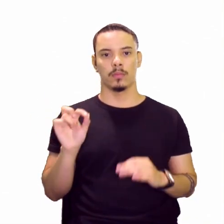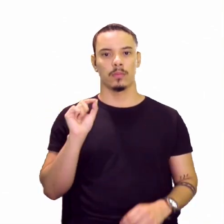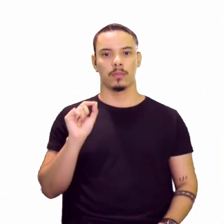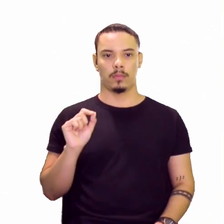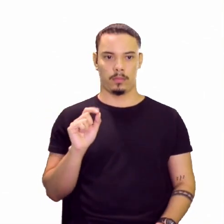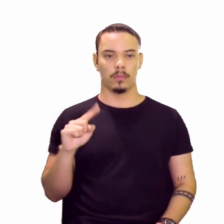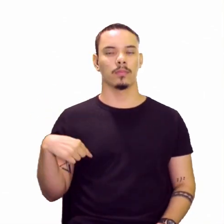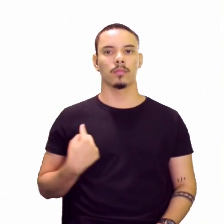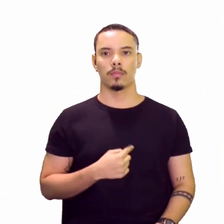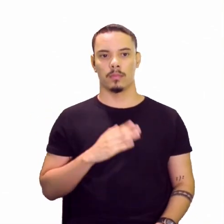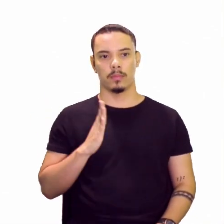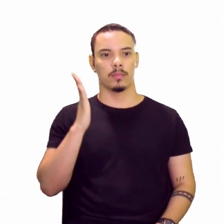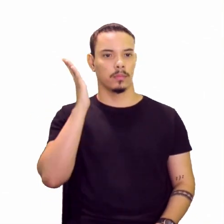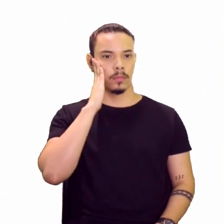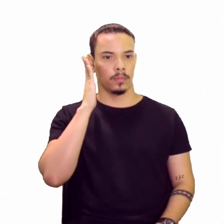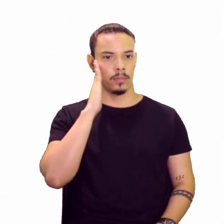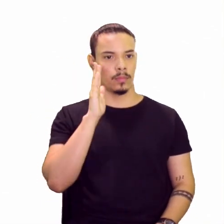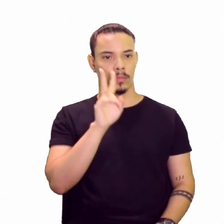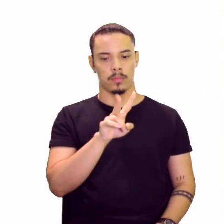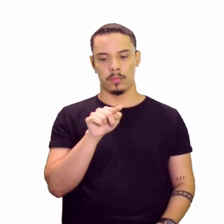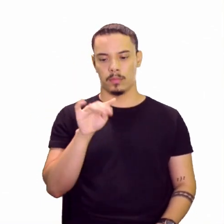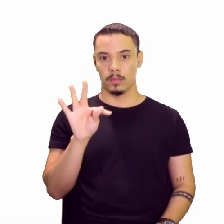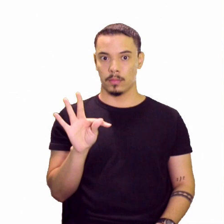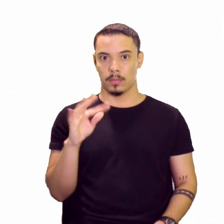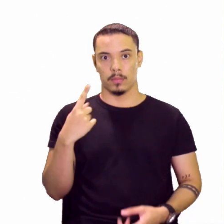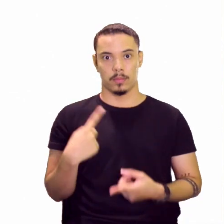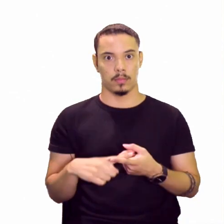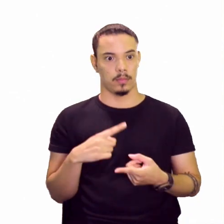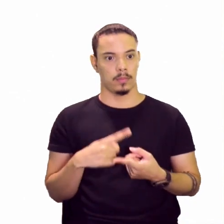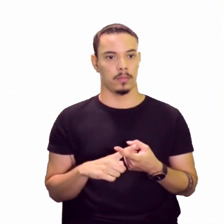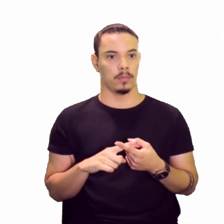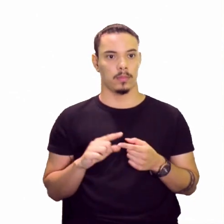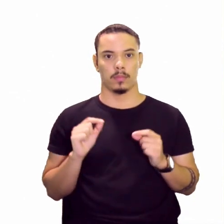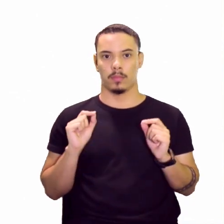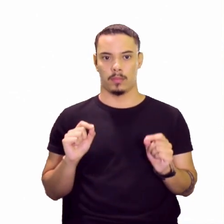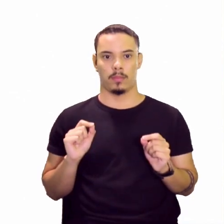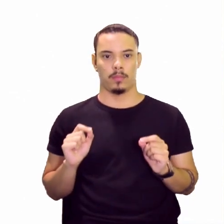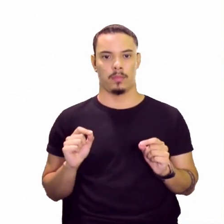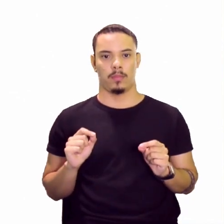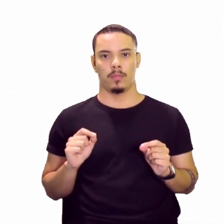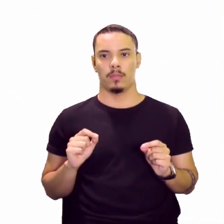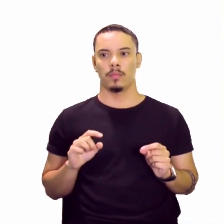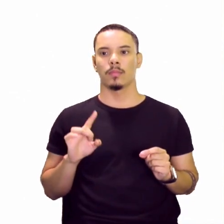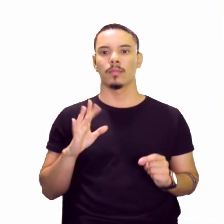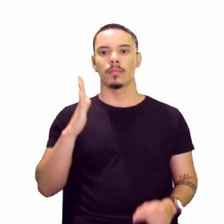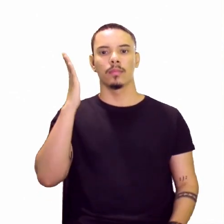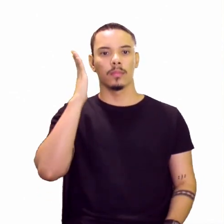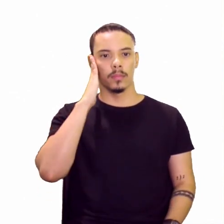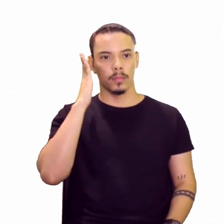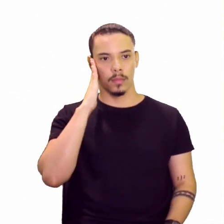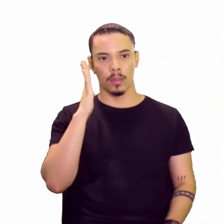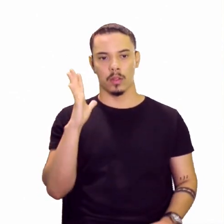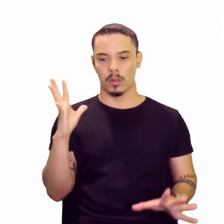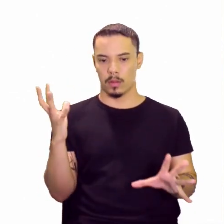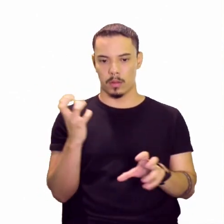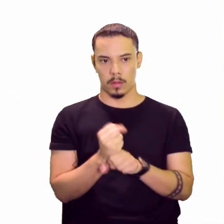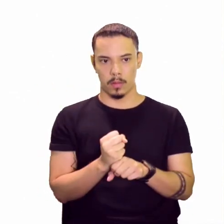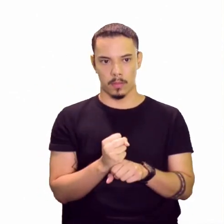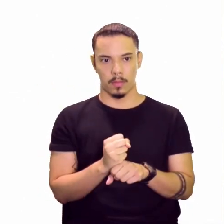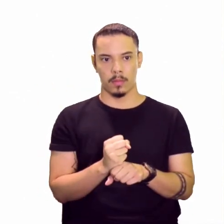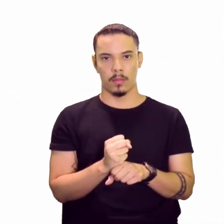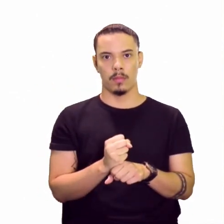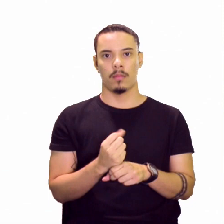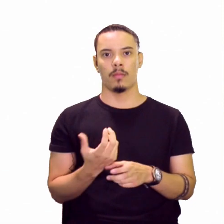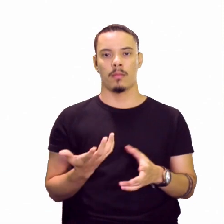T, né? Por quê? É movimento uniforme, né? A distância, só que é a distância total, então é D menos